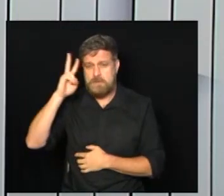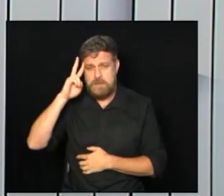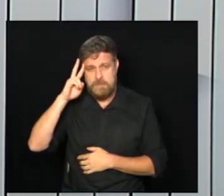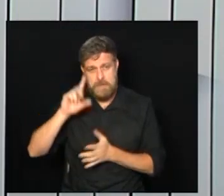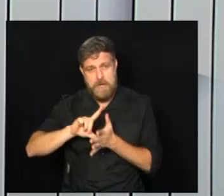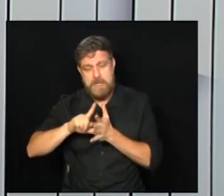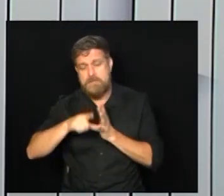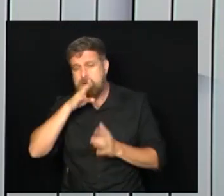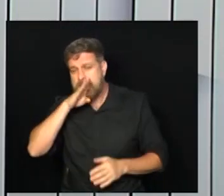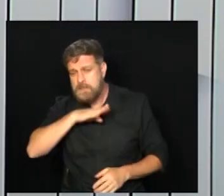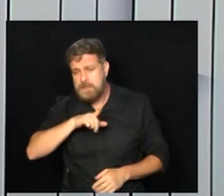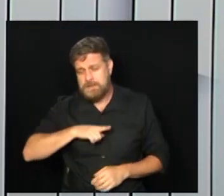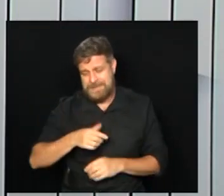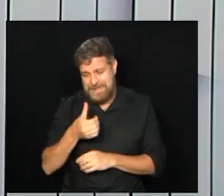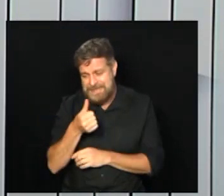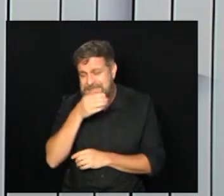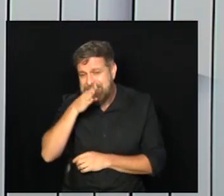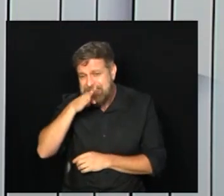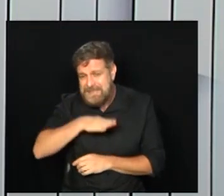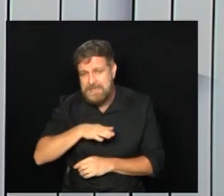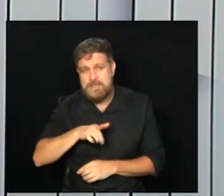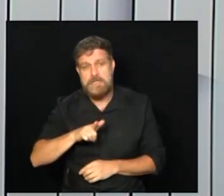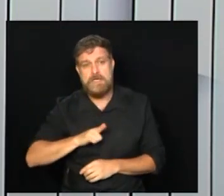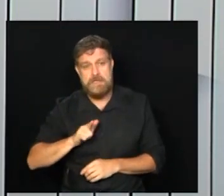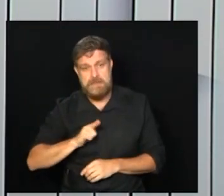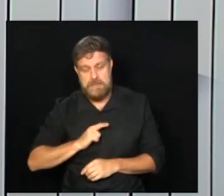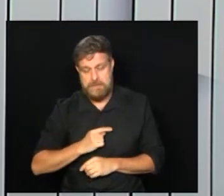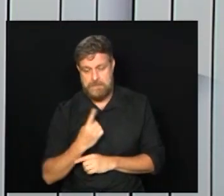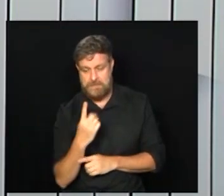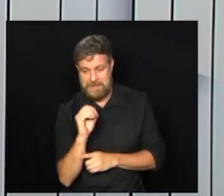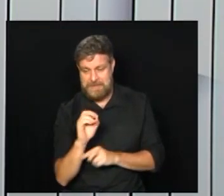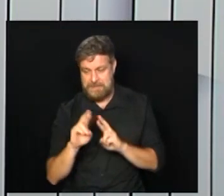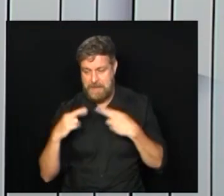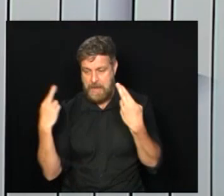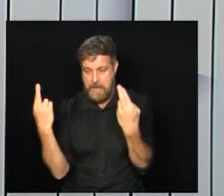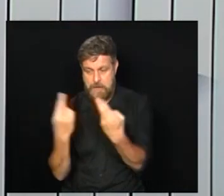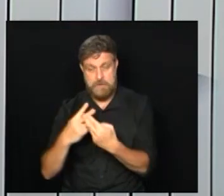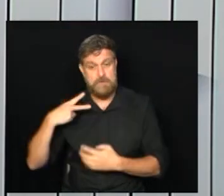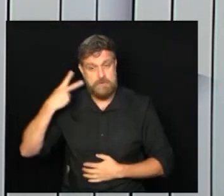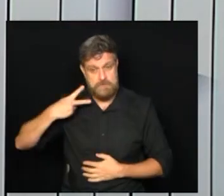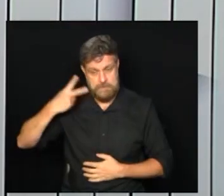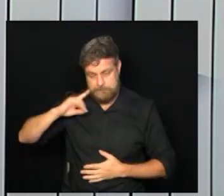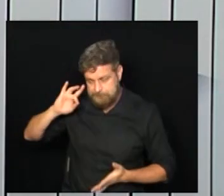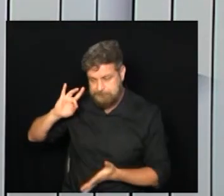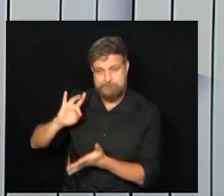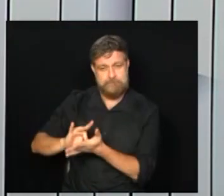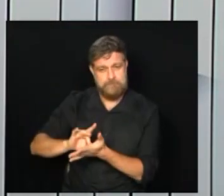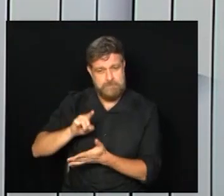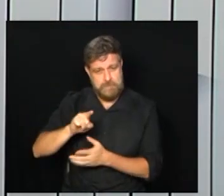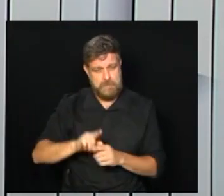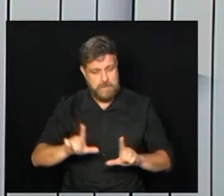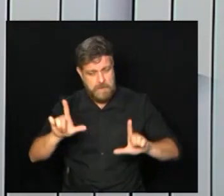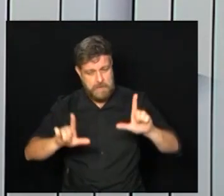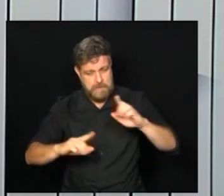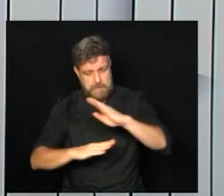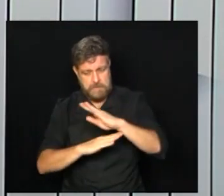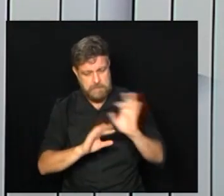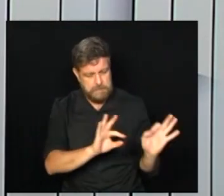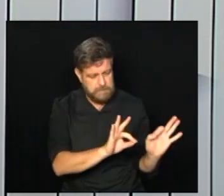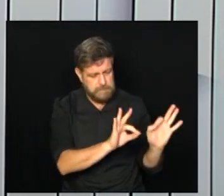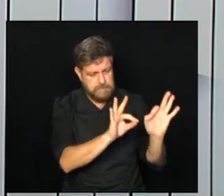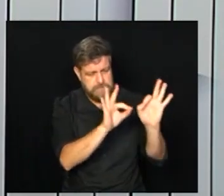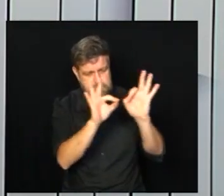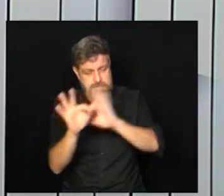mais tarde, a partir das 6h da tarde, tem a 10ª reunião ordinária. Você acompanha tudo